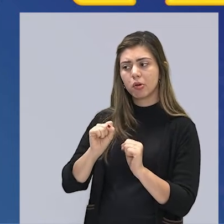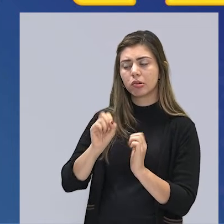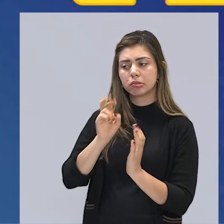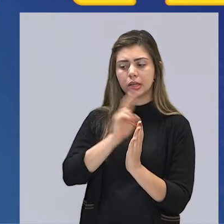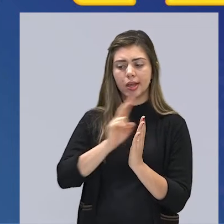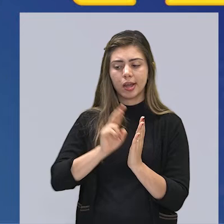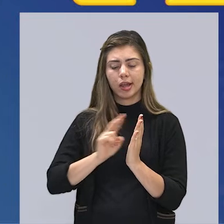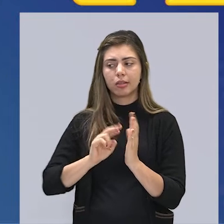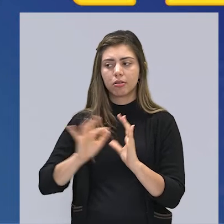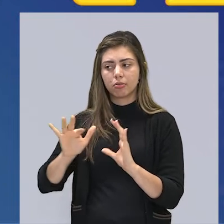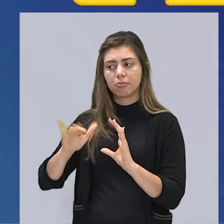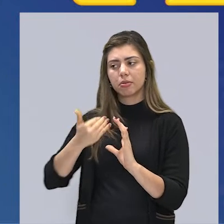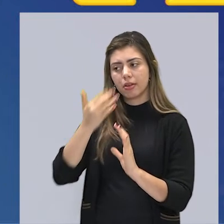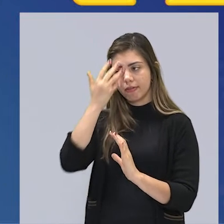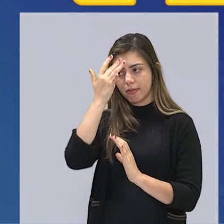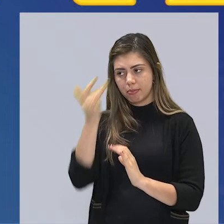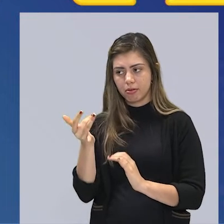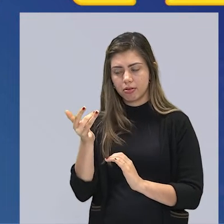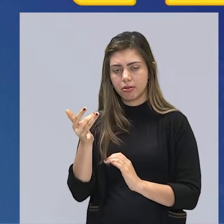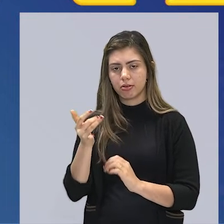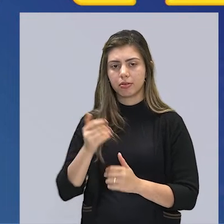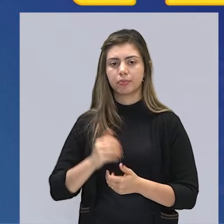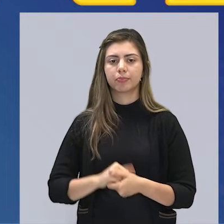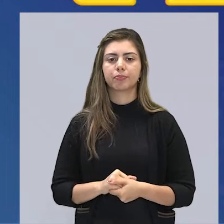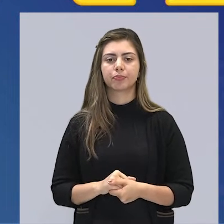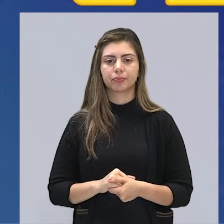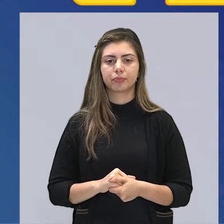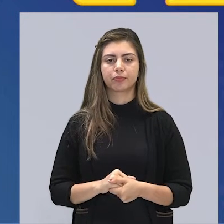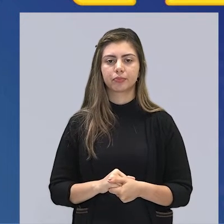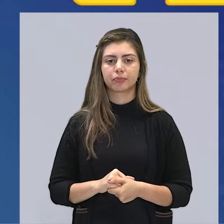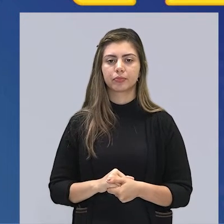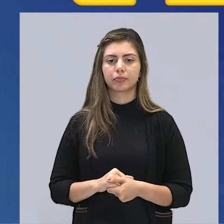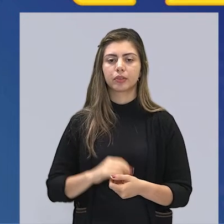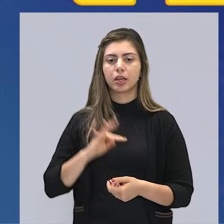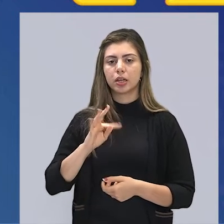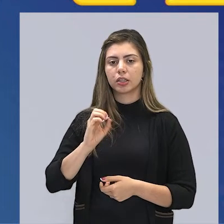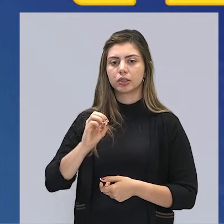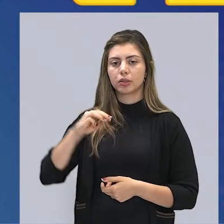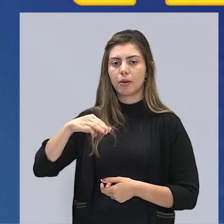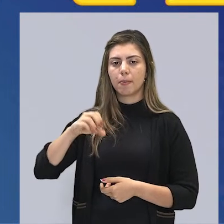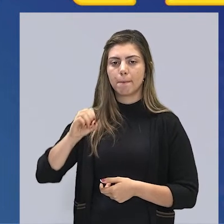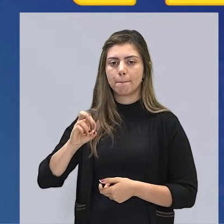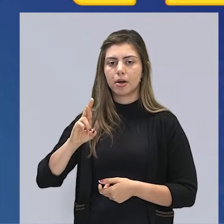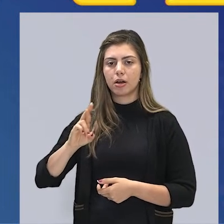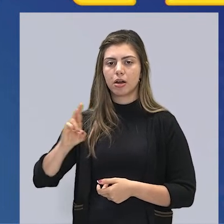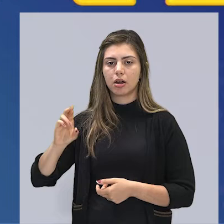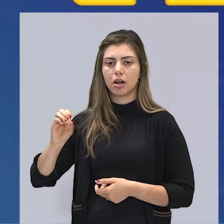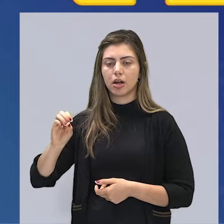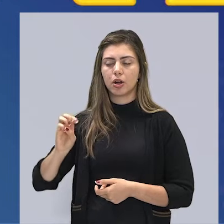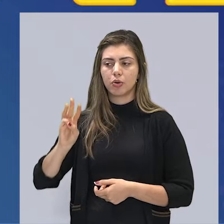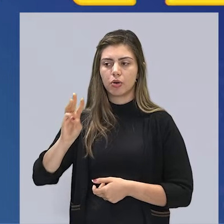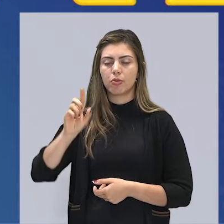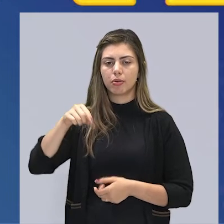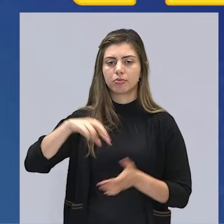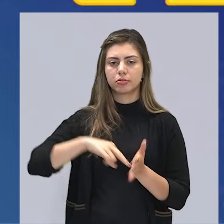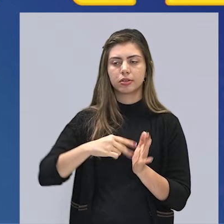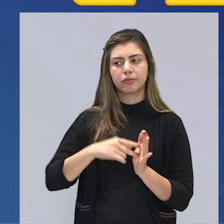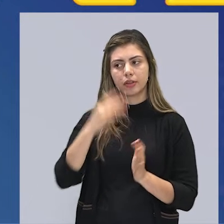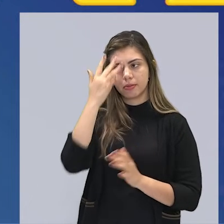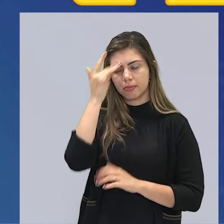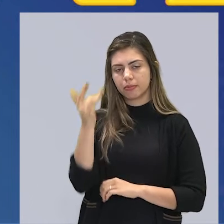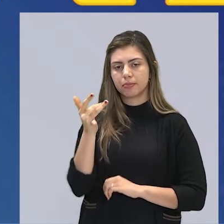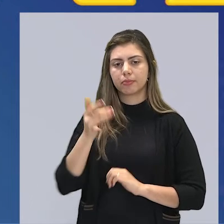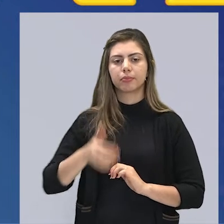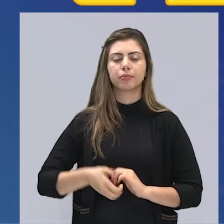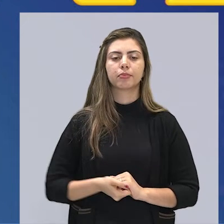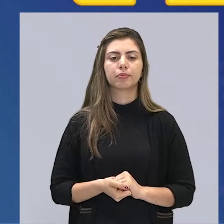o relatório amanhã, a palavrinha tomorrow quer dizer amanhã. Vão anotando essas palavras novas que vocês estão ouvindo, tá?